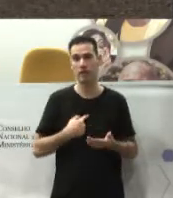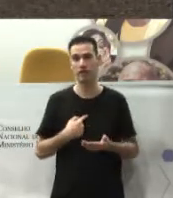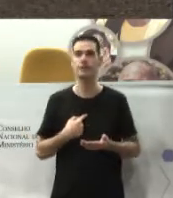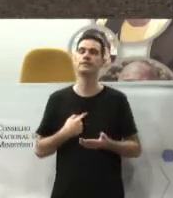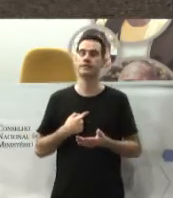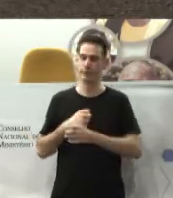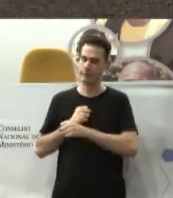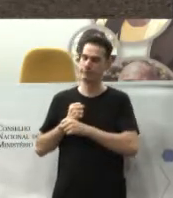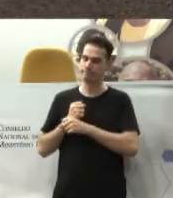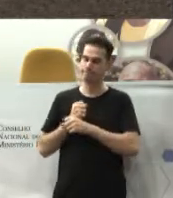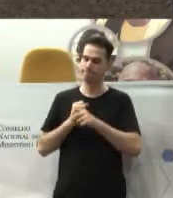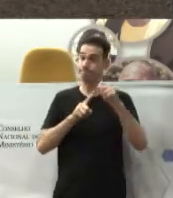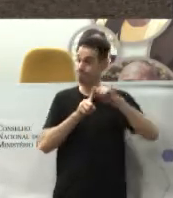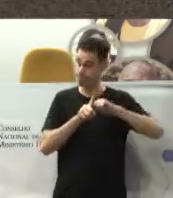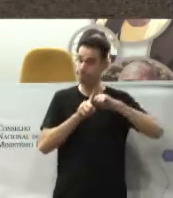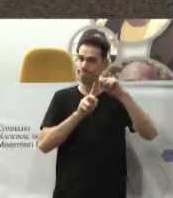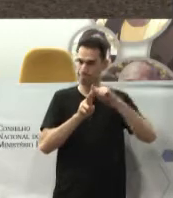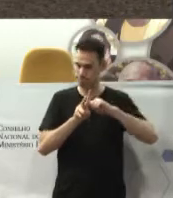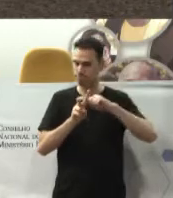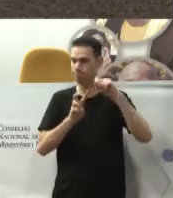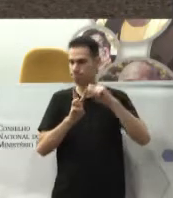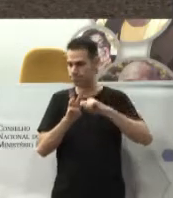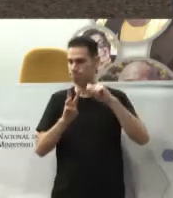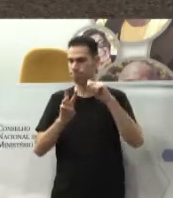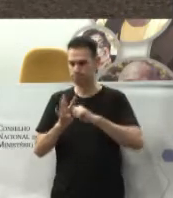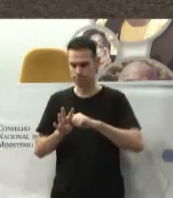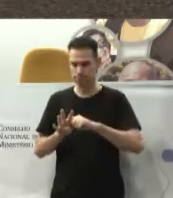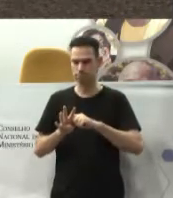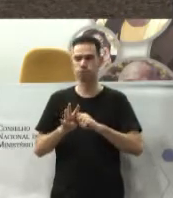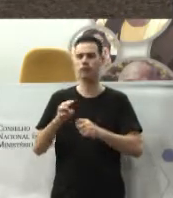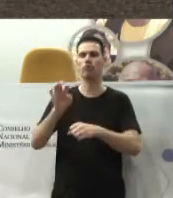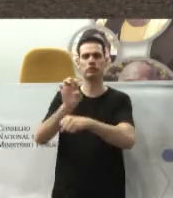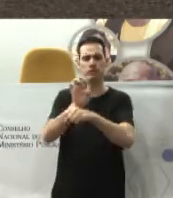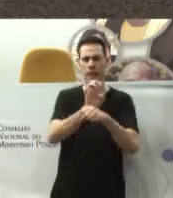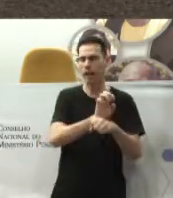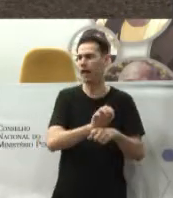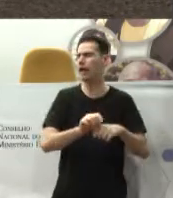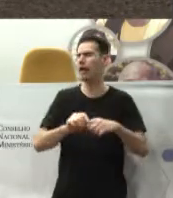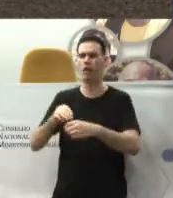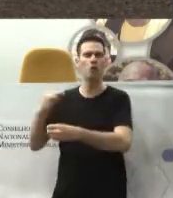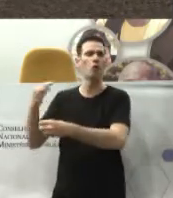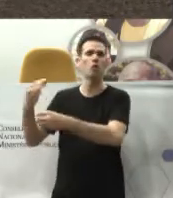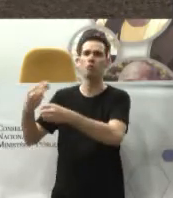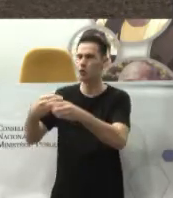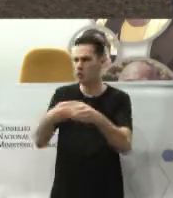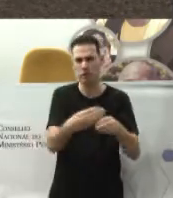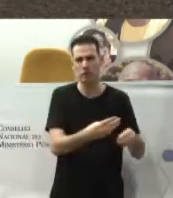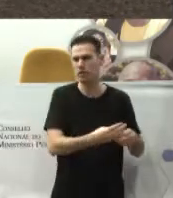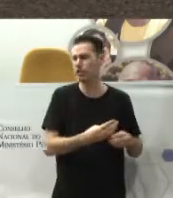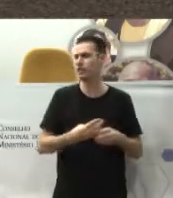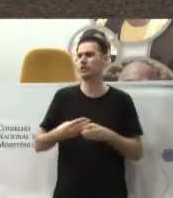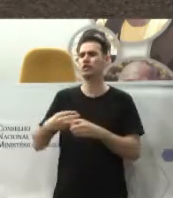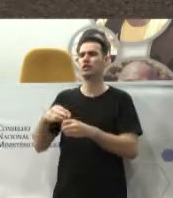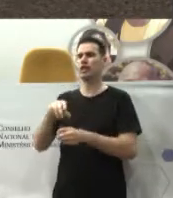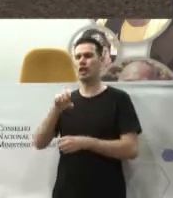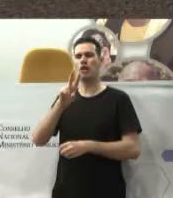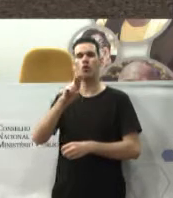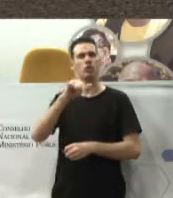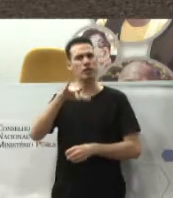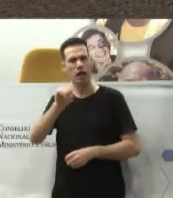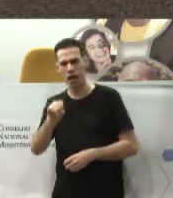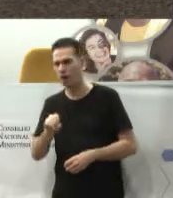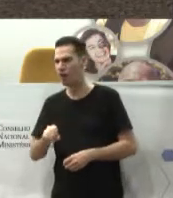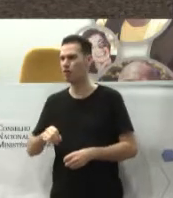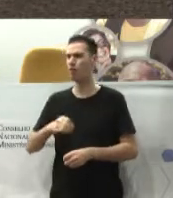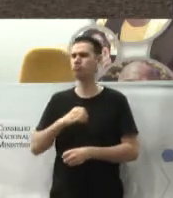durante 4 meses. Então, à União, ao Estado, ao município, ao Ministério Público, à União, ao Estado, ao município, e